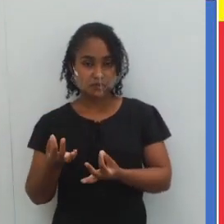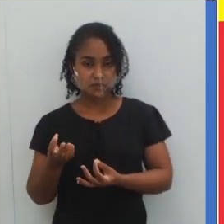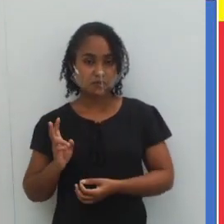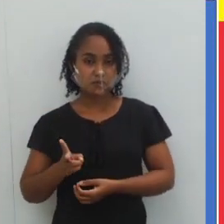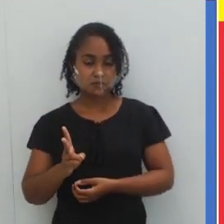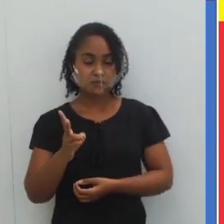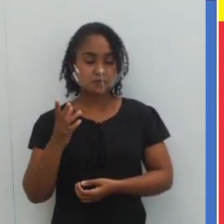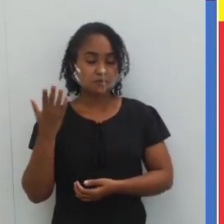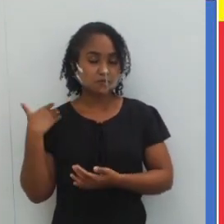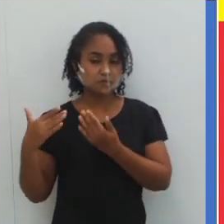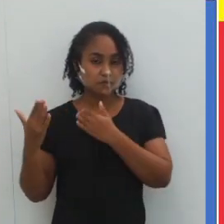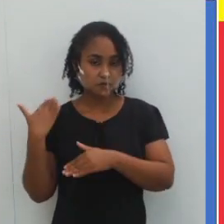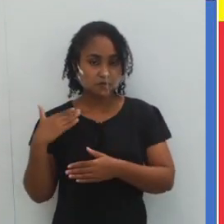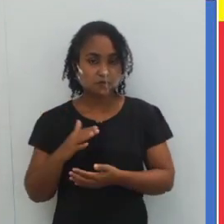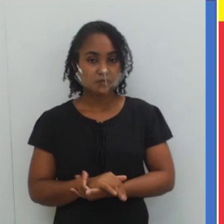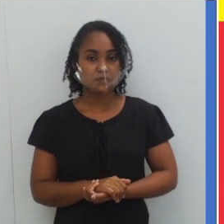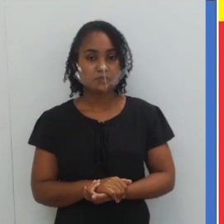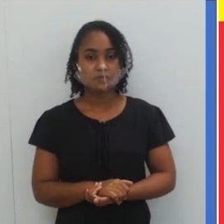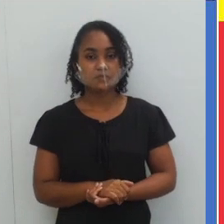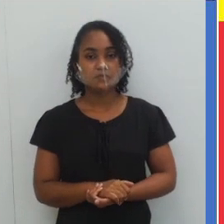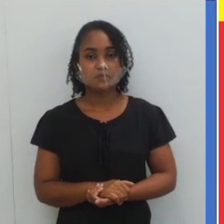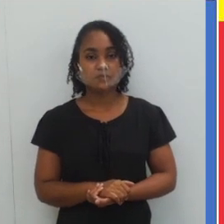past. Seguindo a sequência,